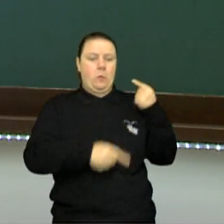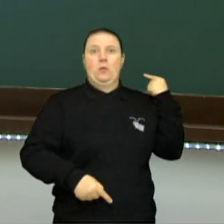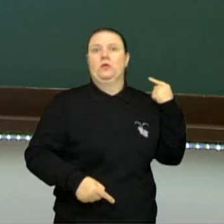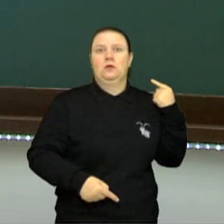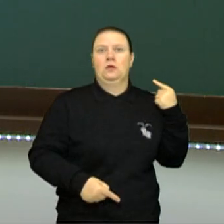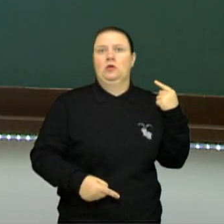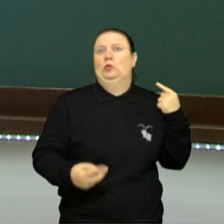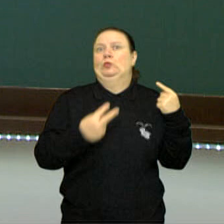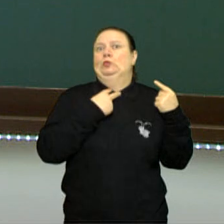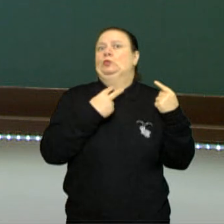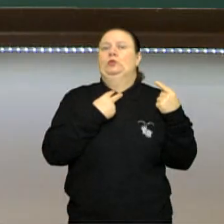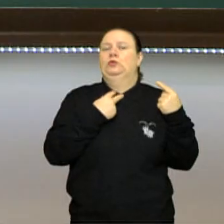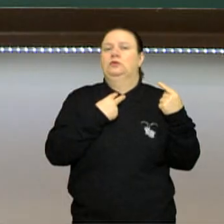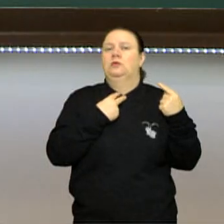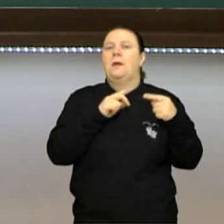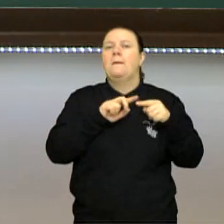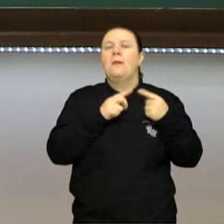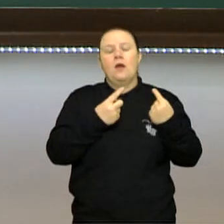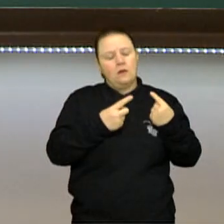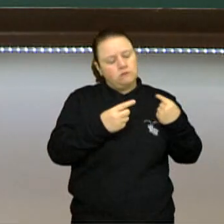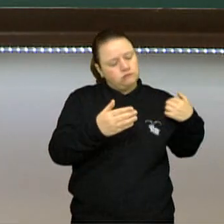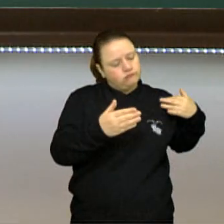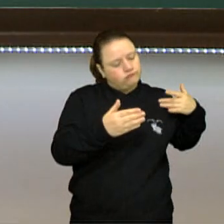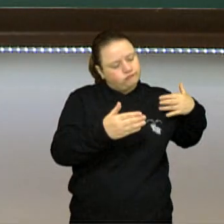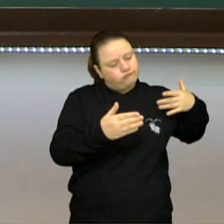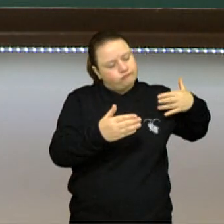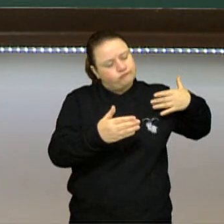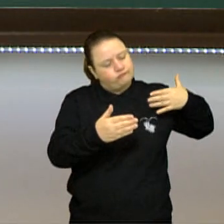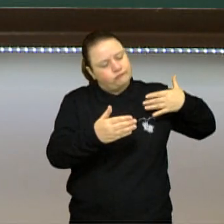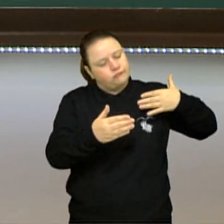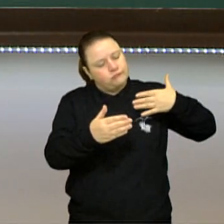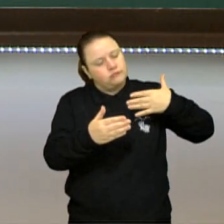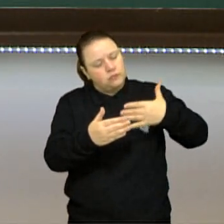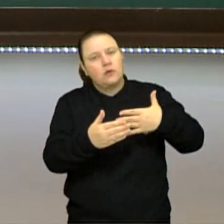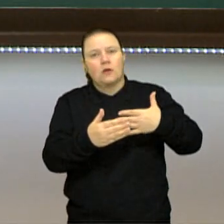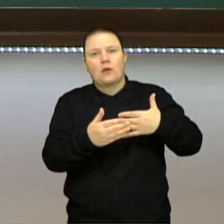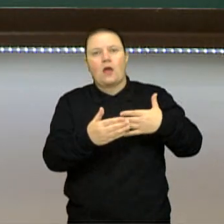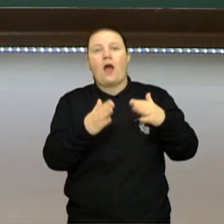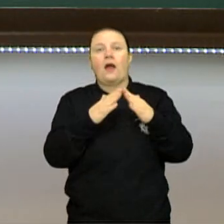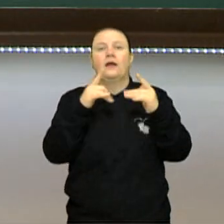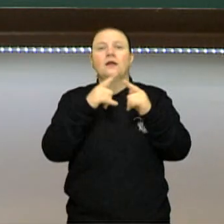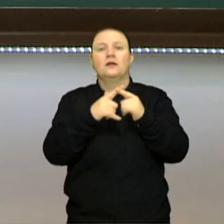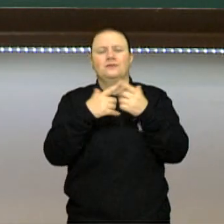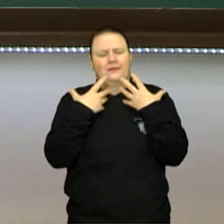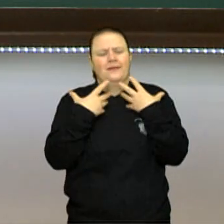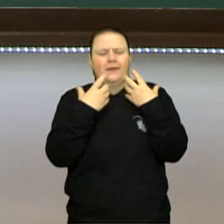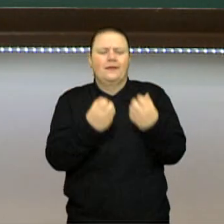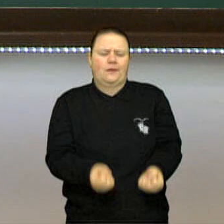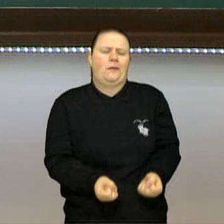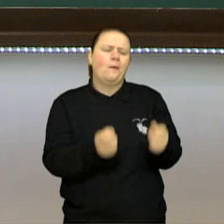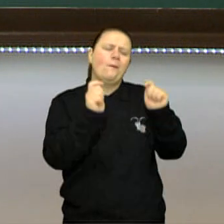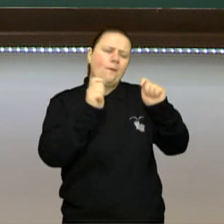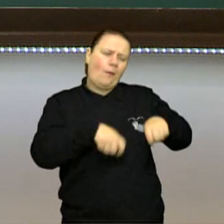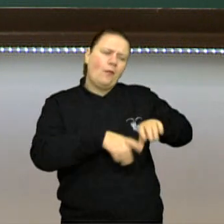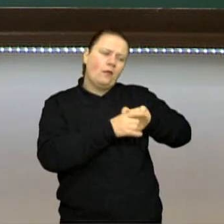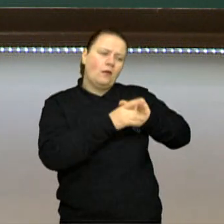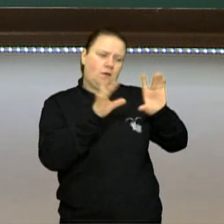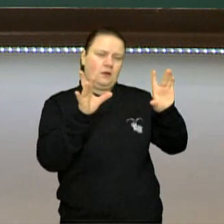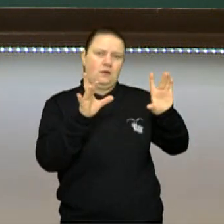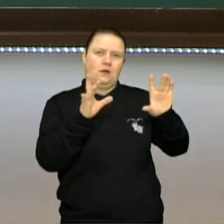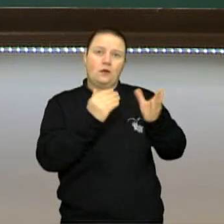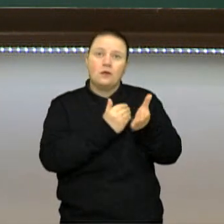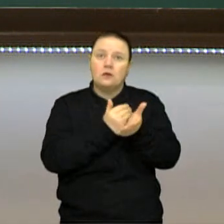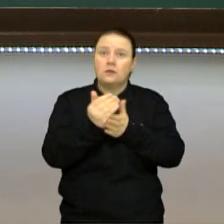religiosa. Mas, com o tempo, ela vai ser aceita pela igreja também e passa a ser cantada na igreja também, de